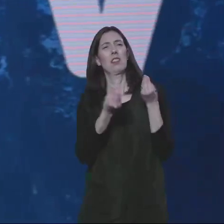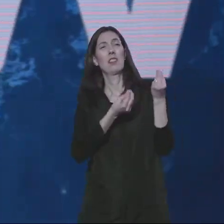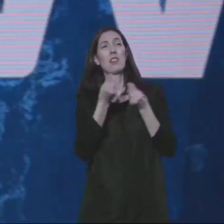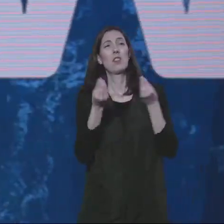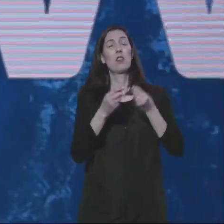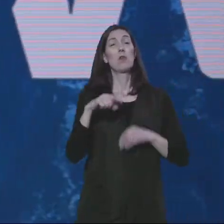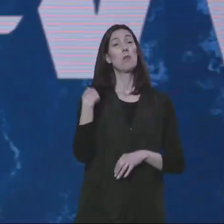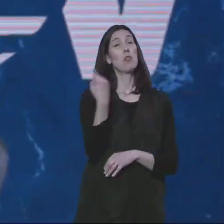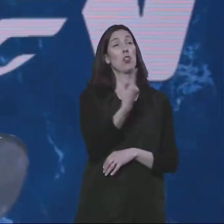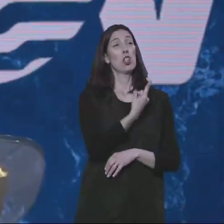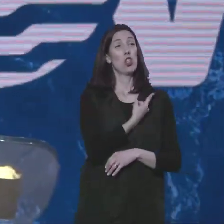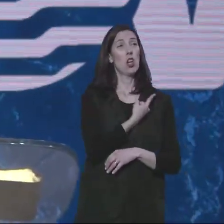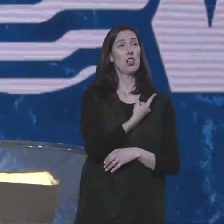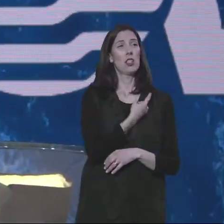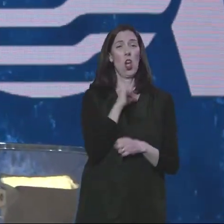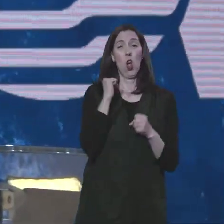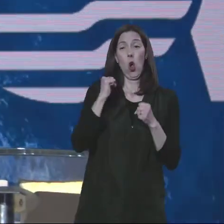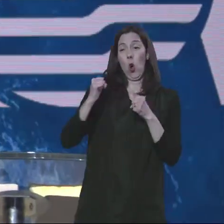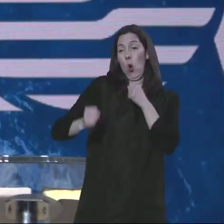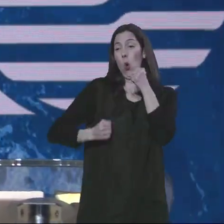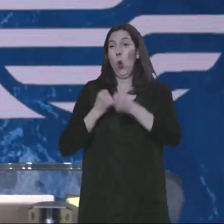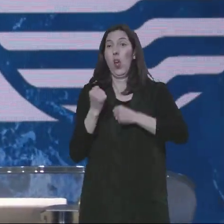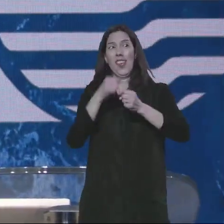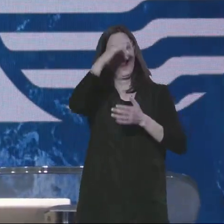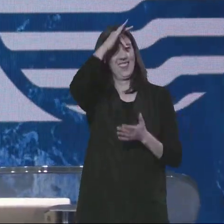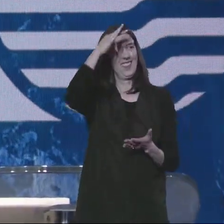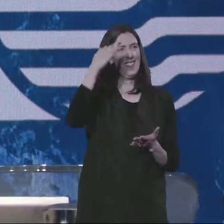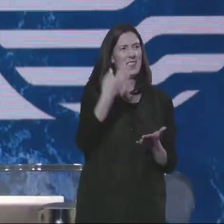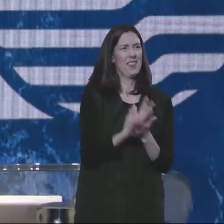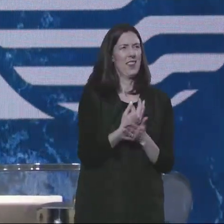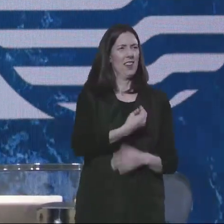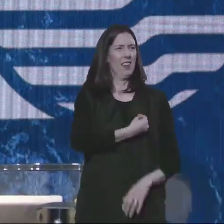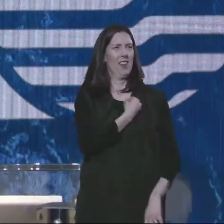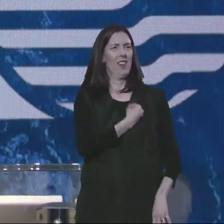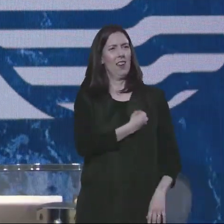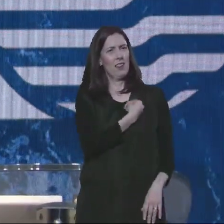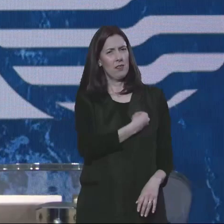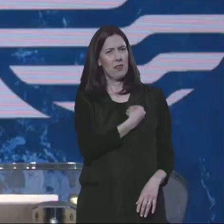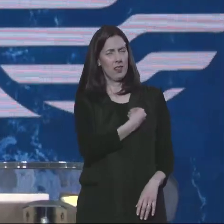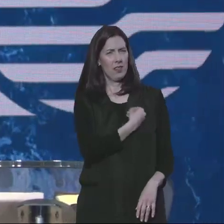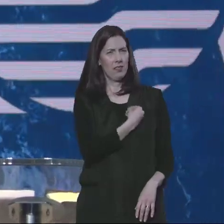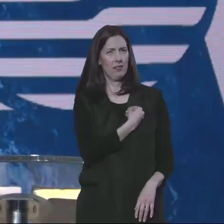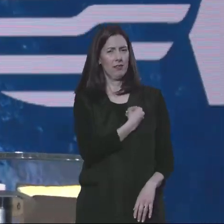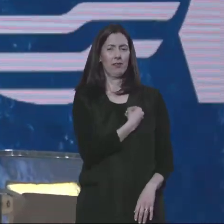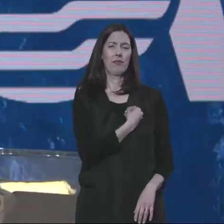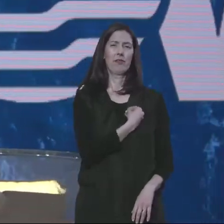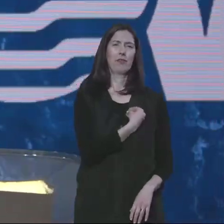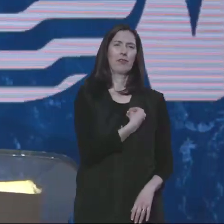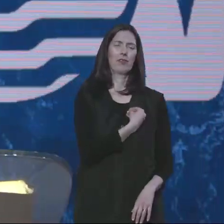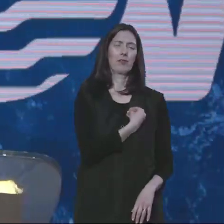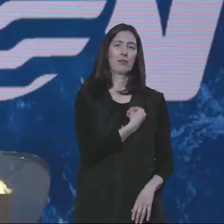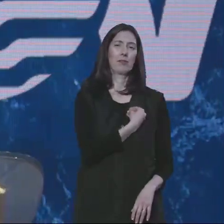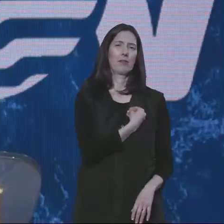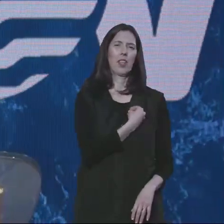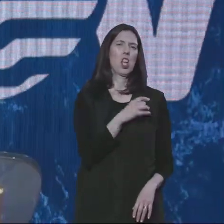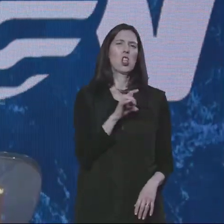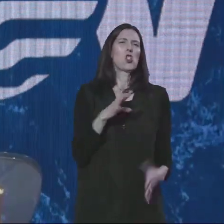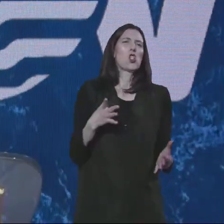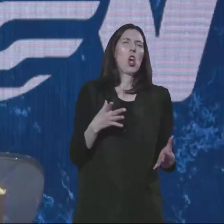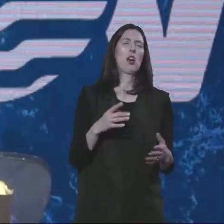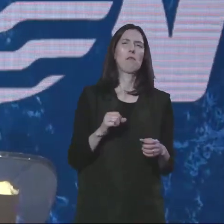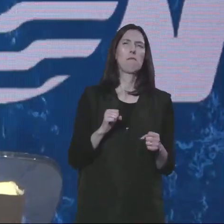a nossa corrida da fé. A vida, ela não é um